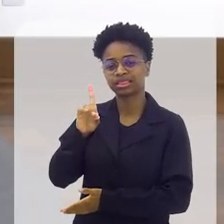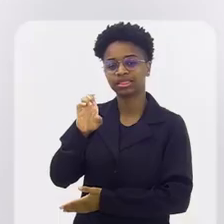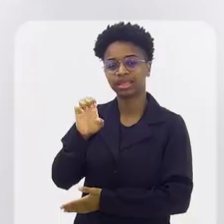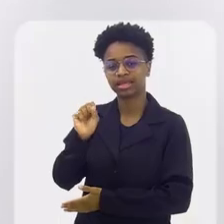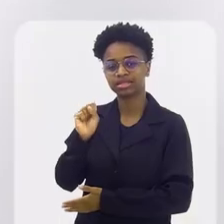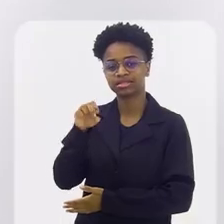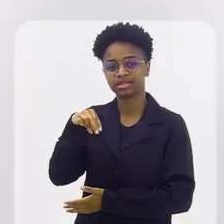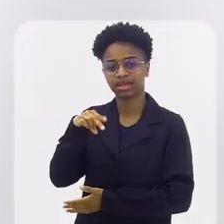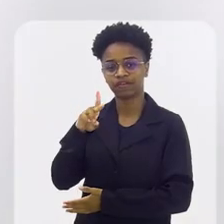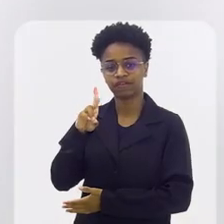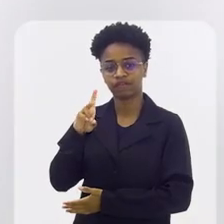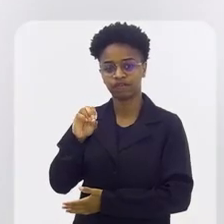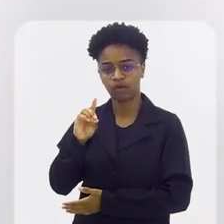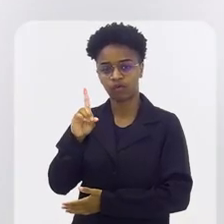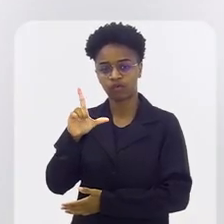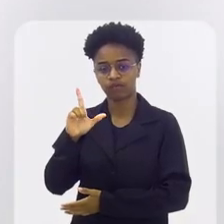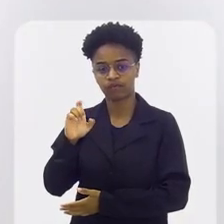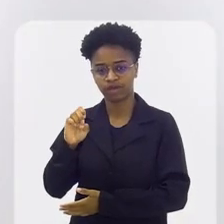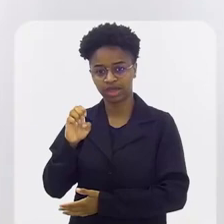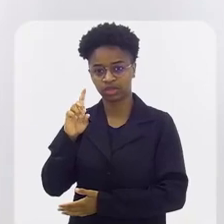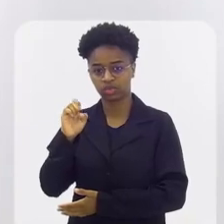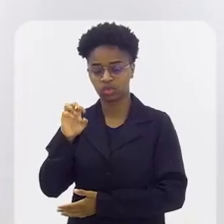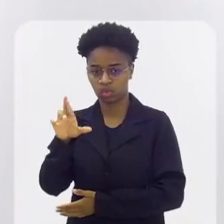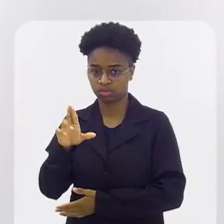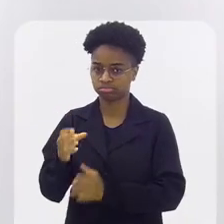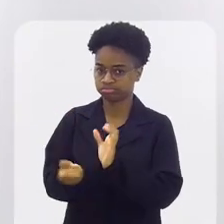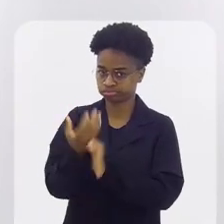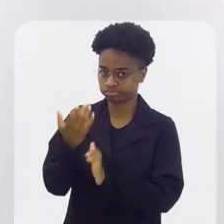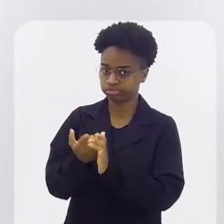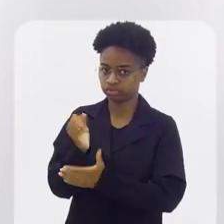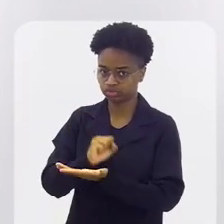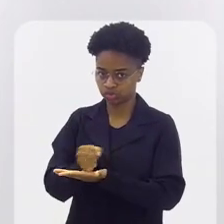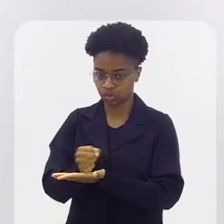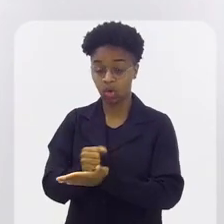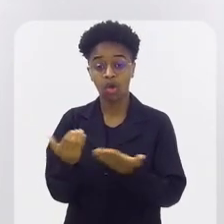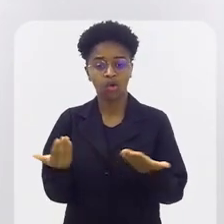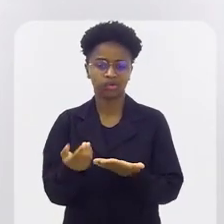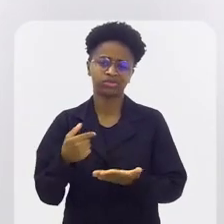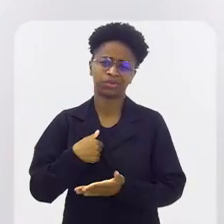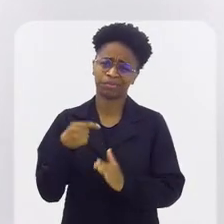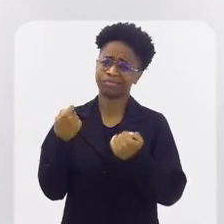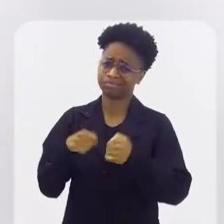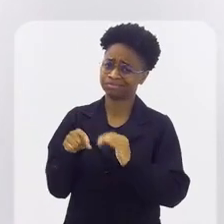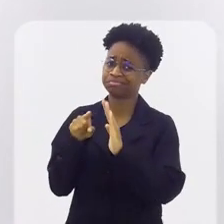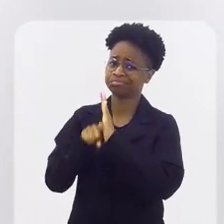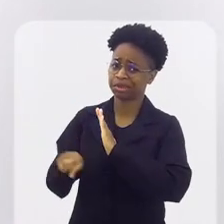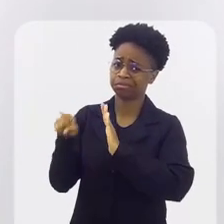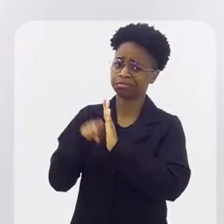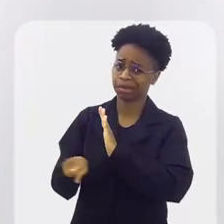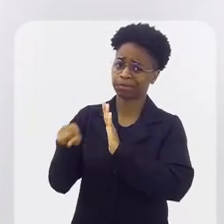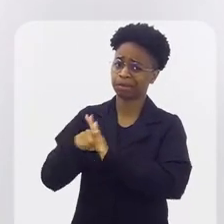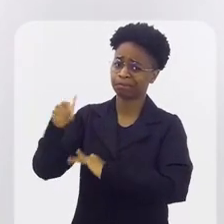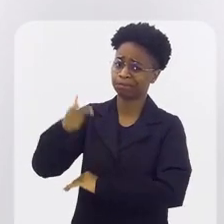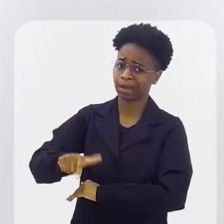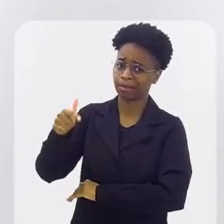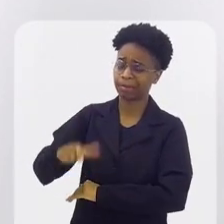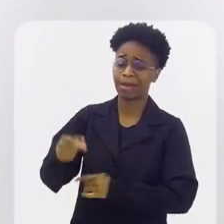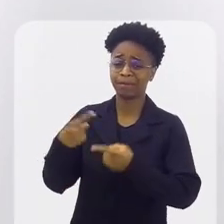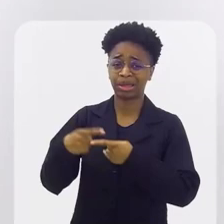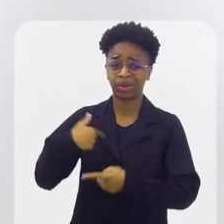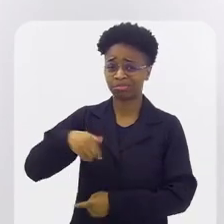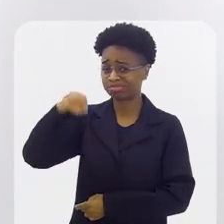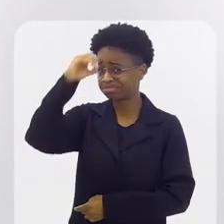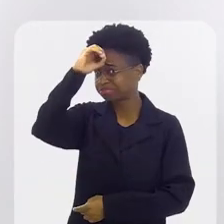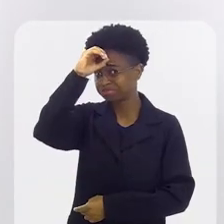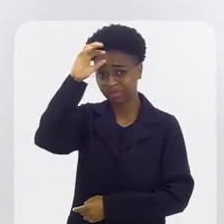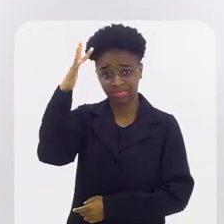desenvolvedor. Desenvolvedor de games. Gente, hoje nessa matéria, muitas vezes eu vou ter que perguntar, porque é